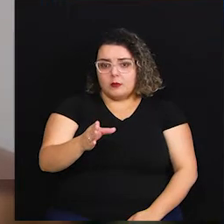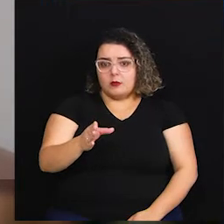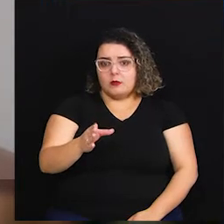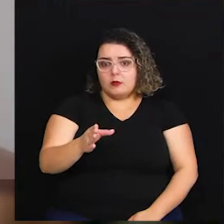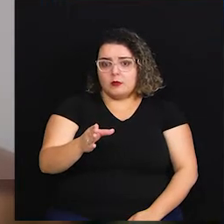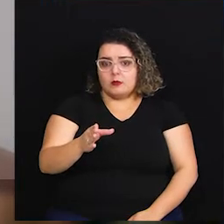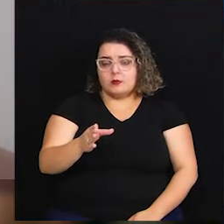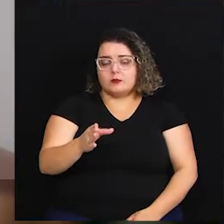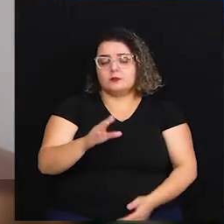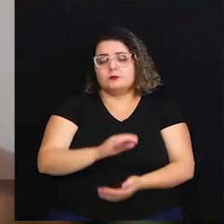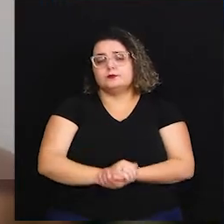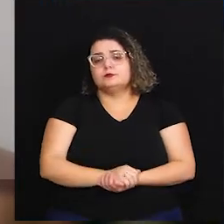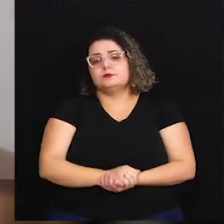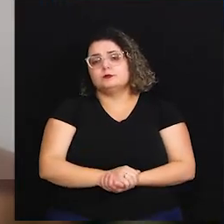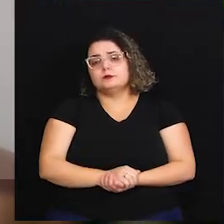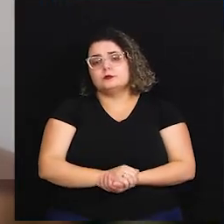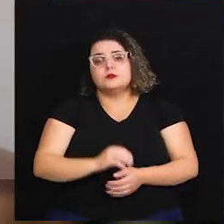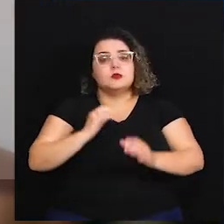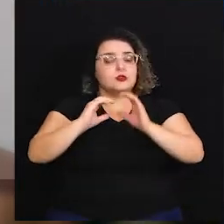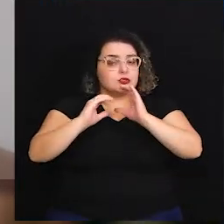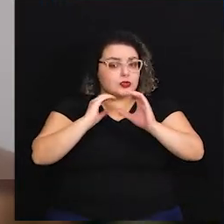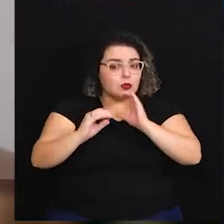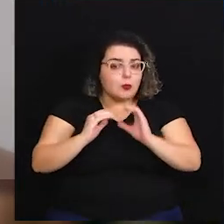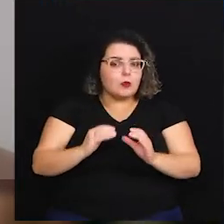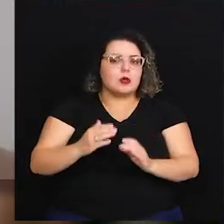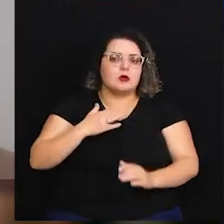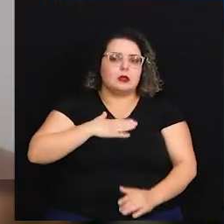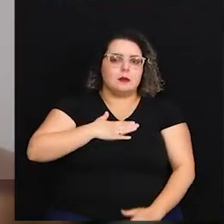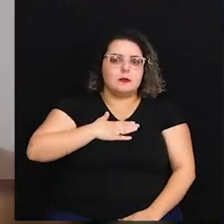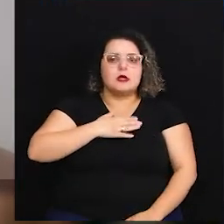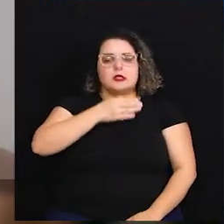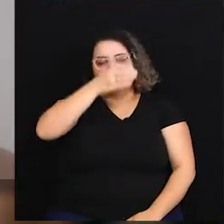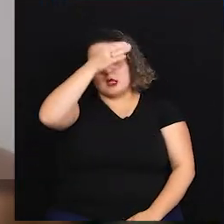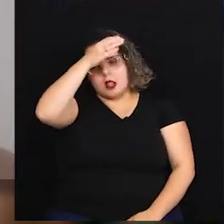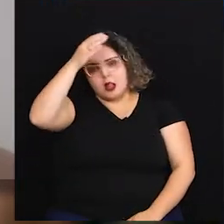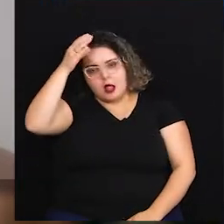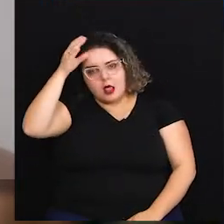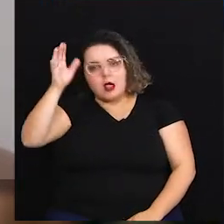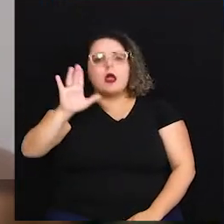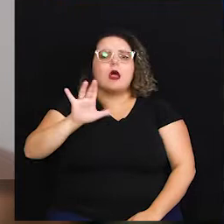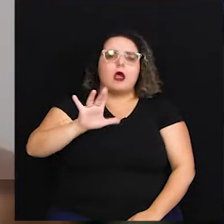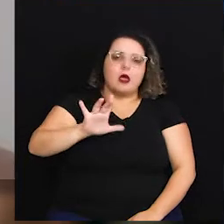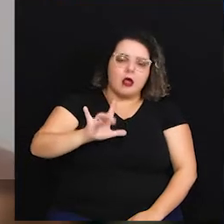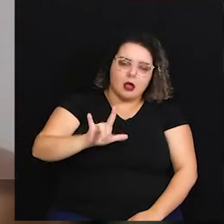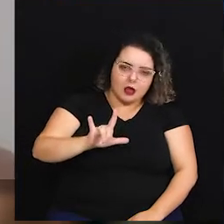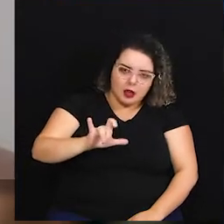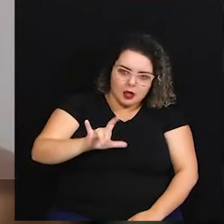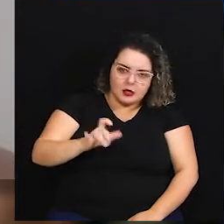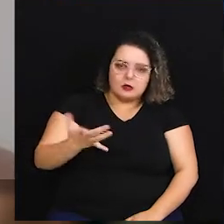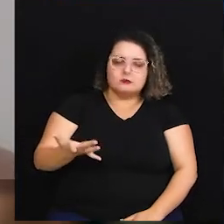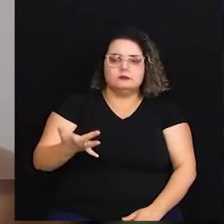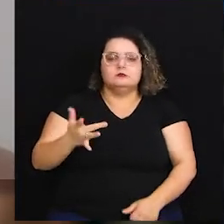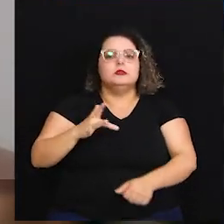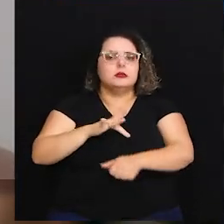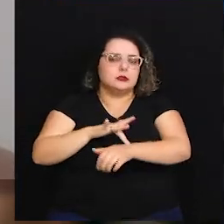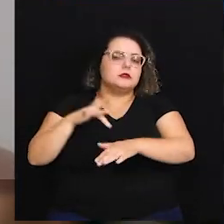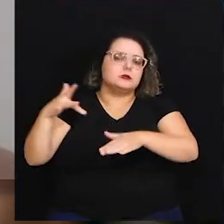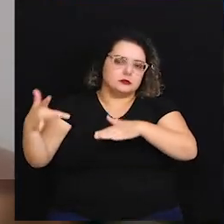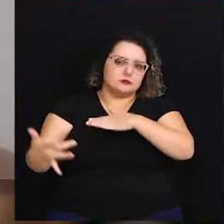principal fonte de comunicação com as minhas clientes é através do Instagram. Então, foram pelas mídias digitais